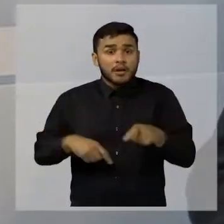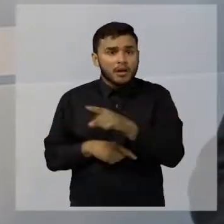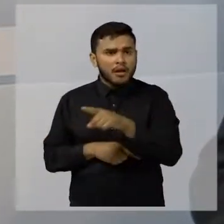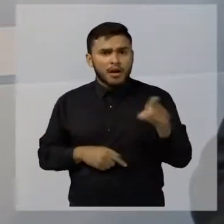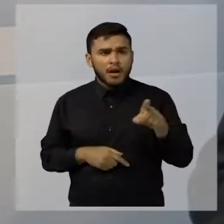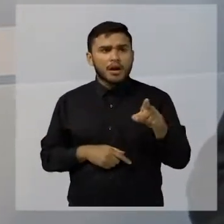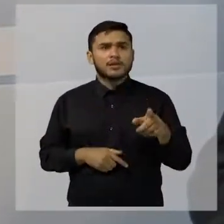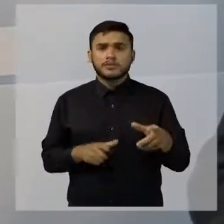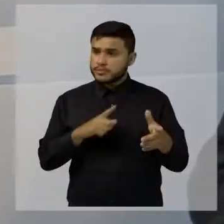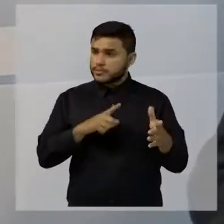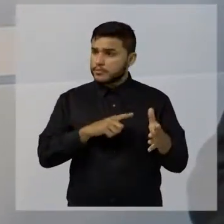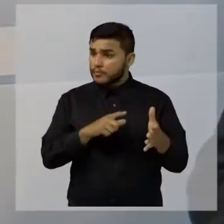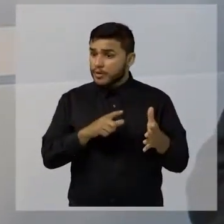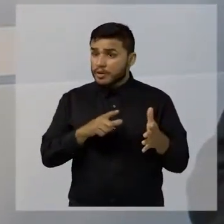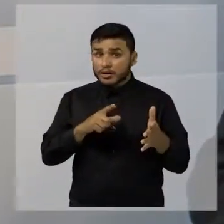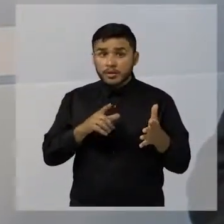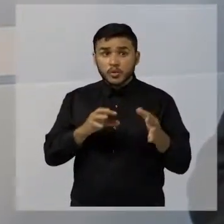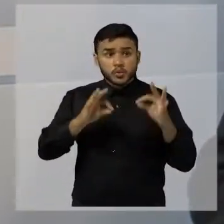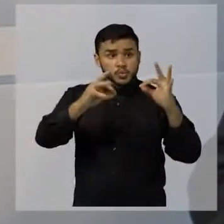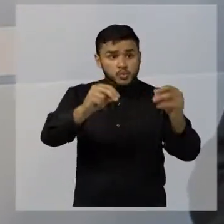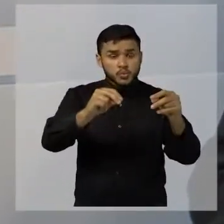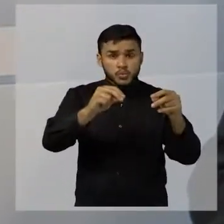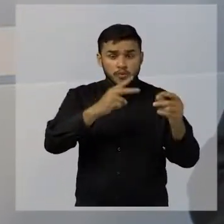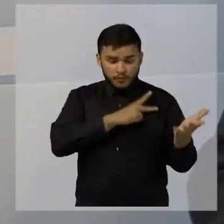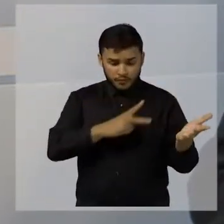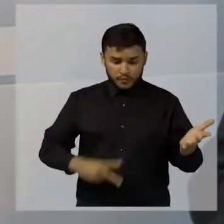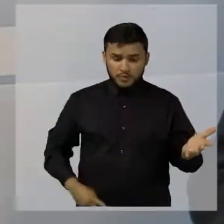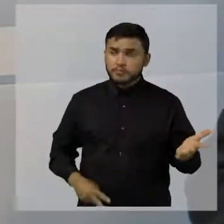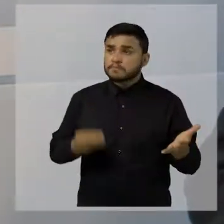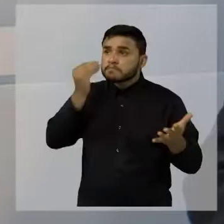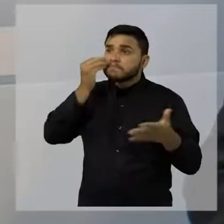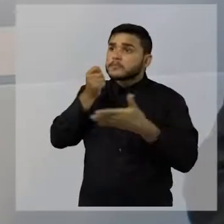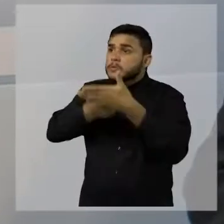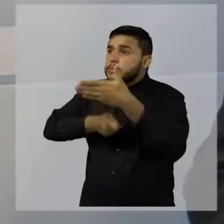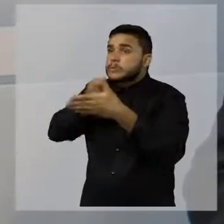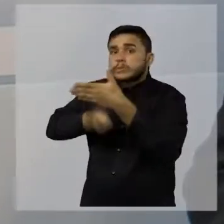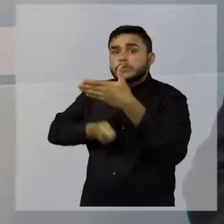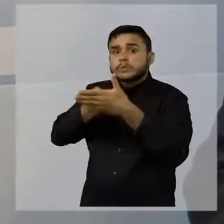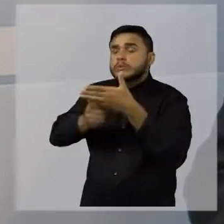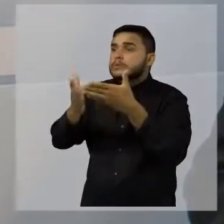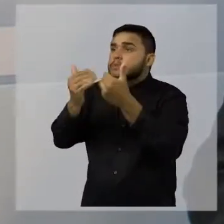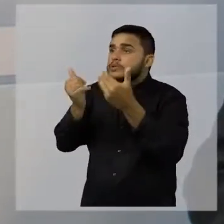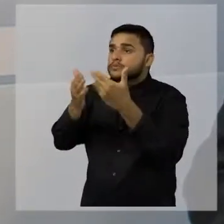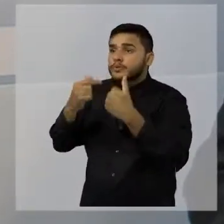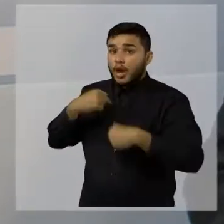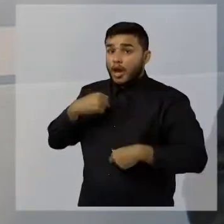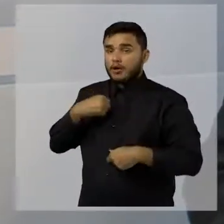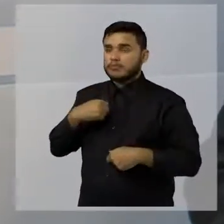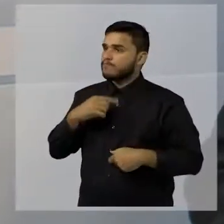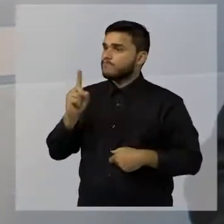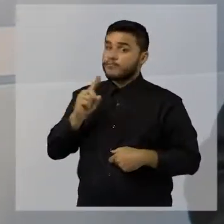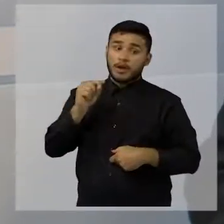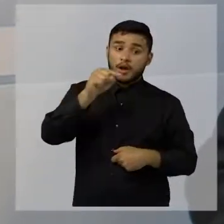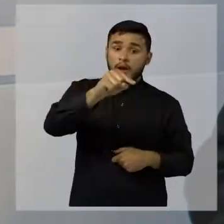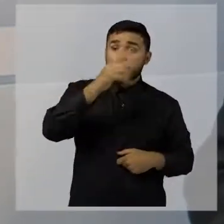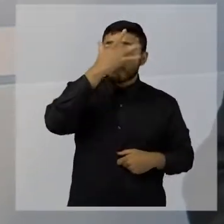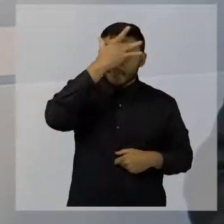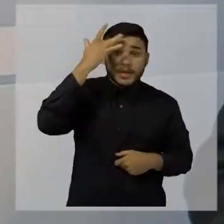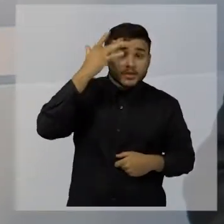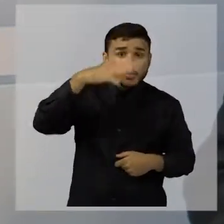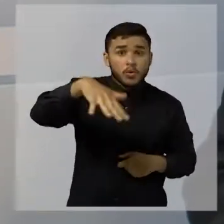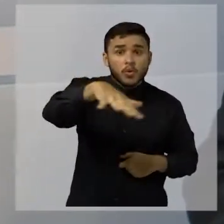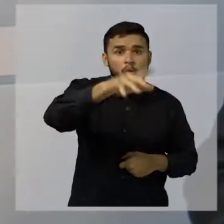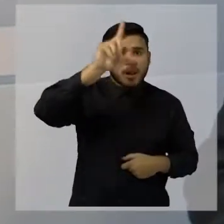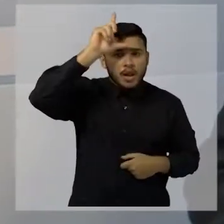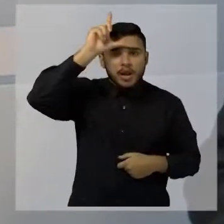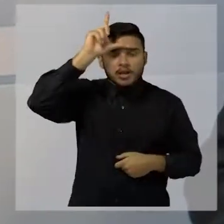viu, do que dos vereadores. Muitas vezes a gente vai para a inauguração, o prefeito Roberto Cláudio escuta mais os líderes que estão ali, que não foram